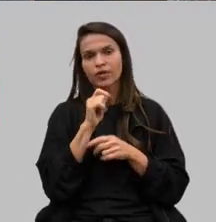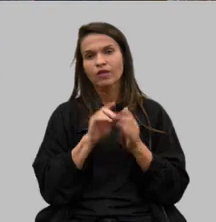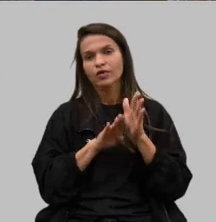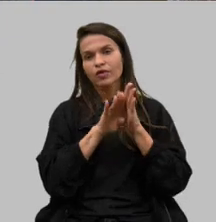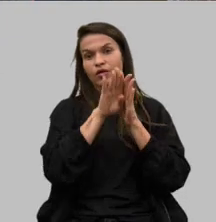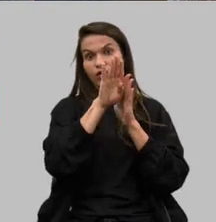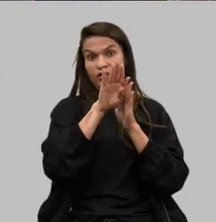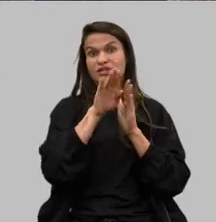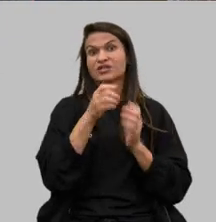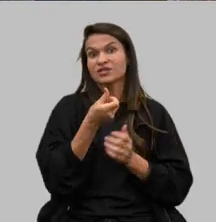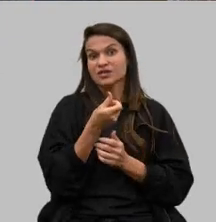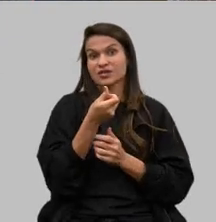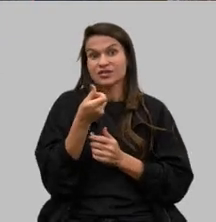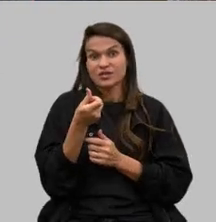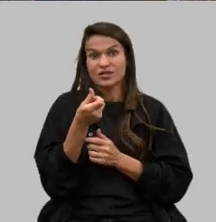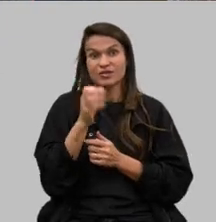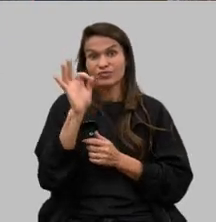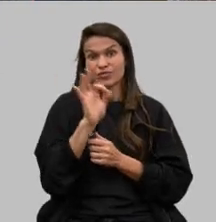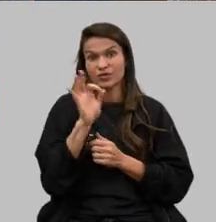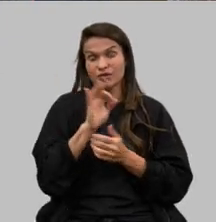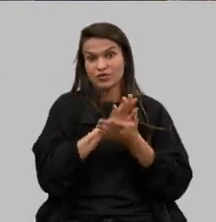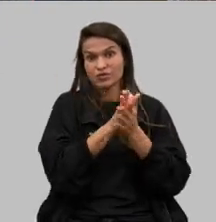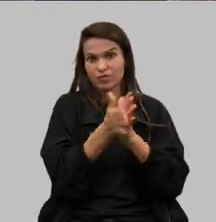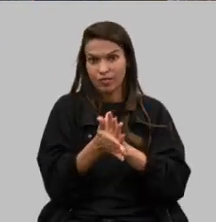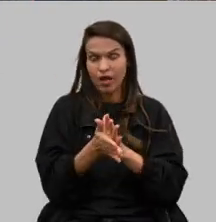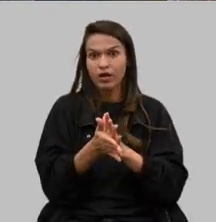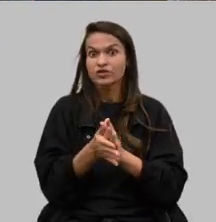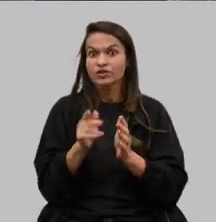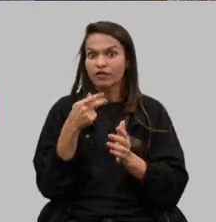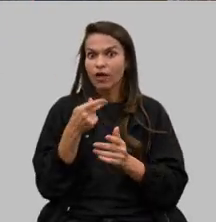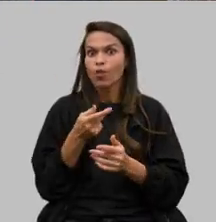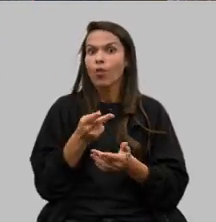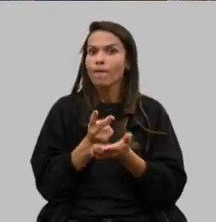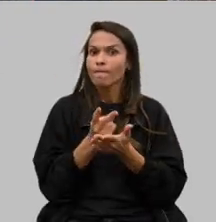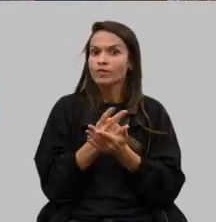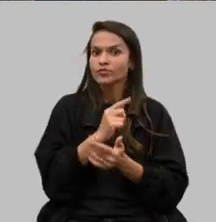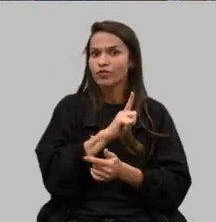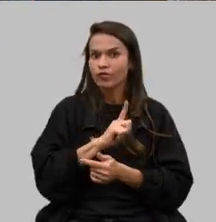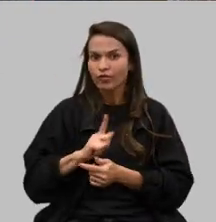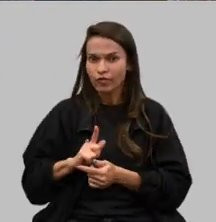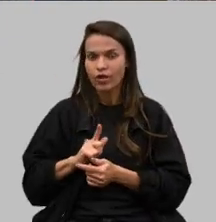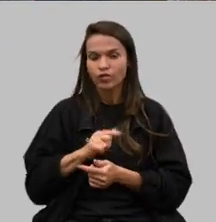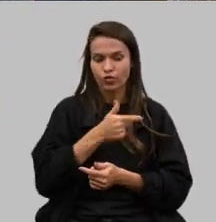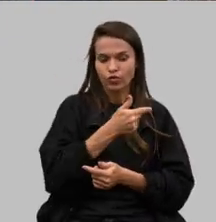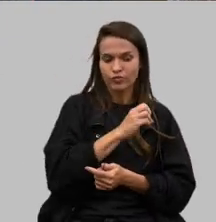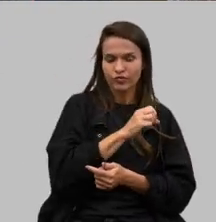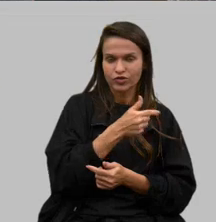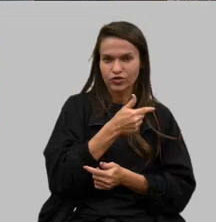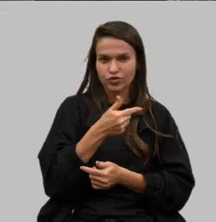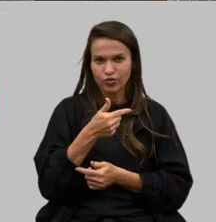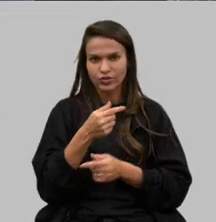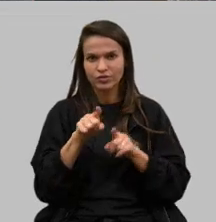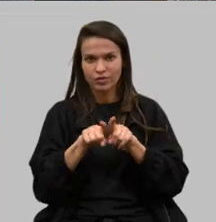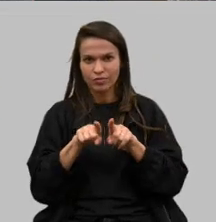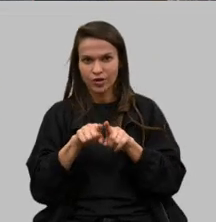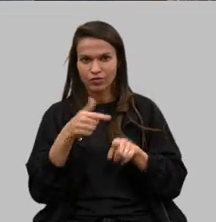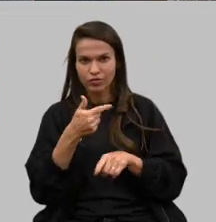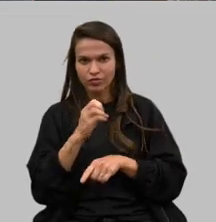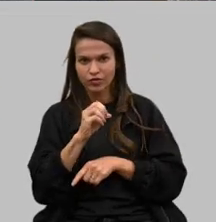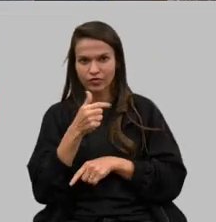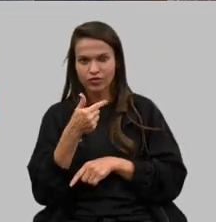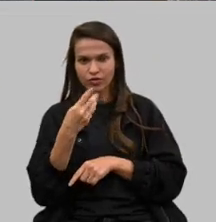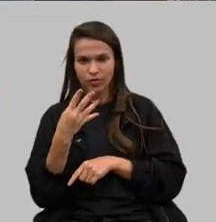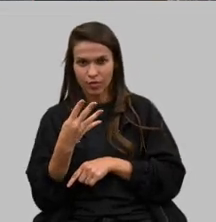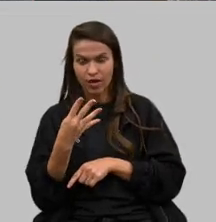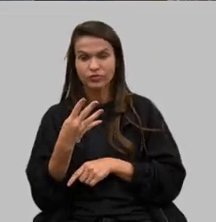66% no desmatamento nós estamos falando do mesmo governo né 2022 2024 eh o